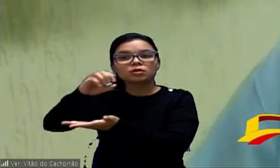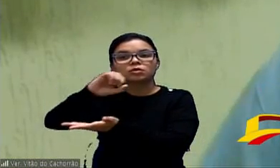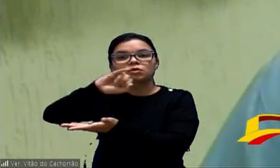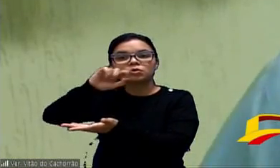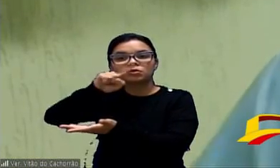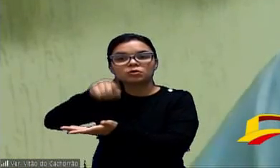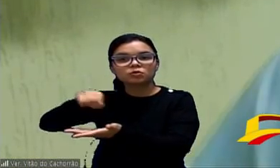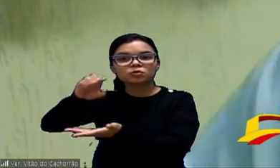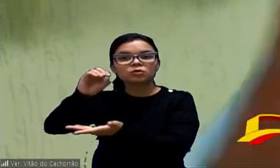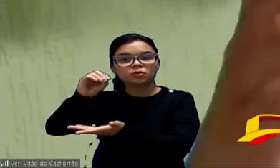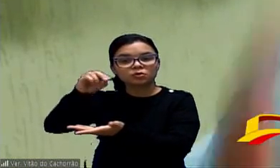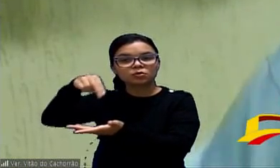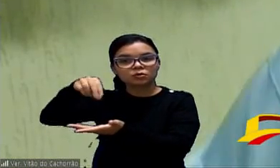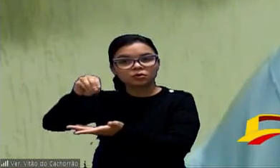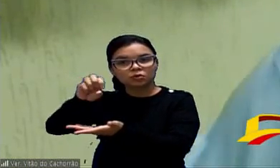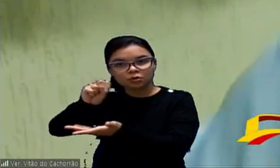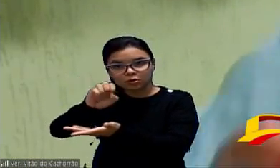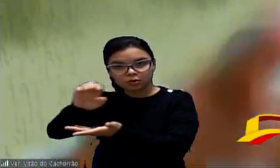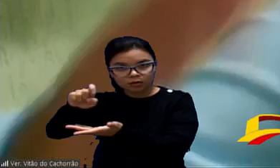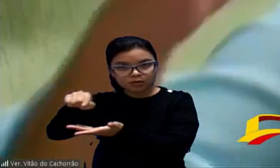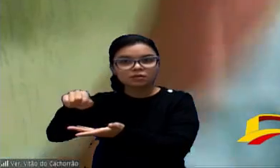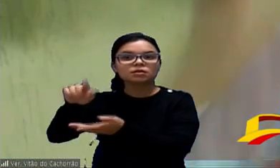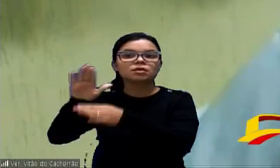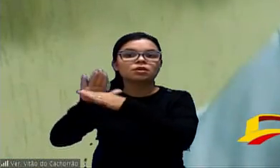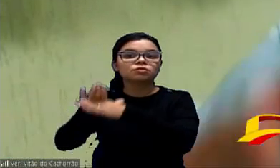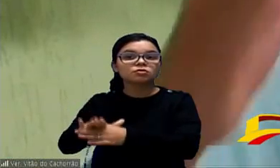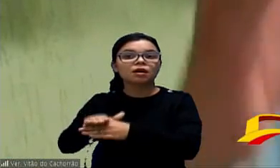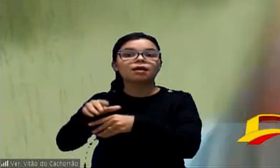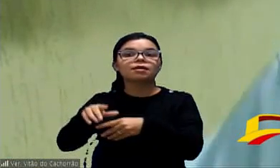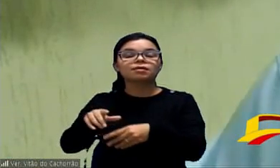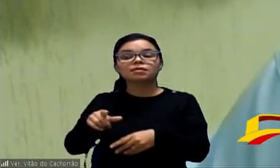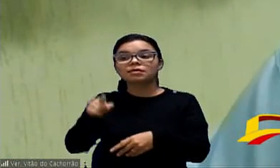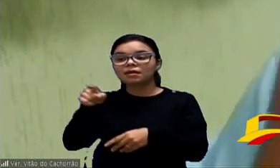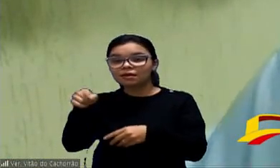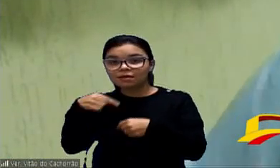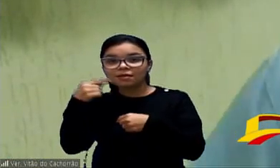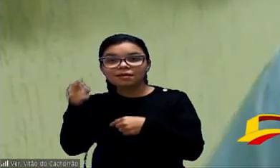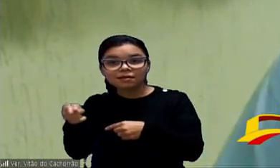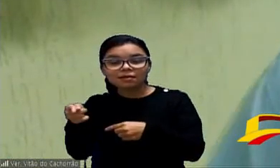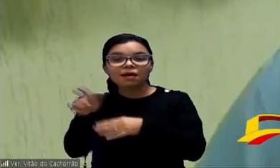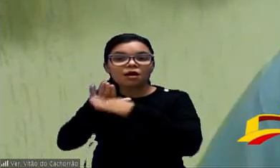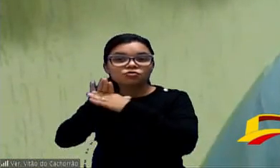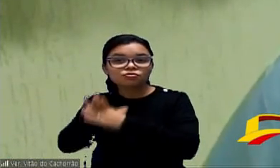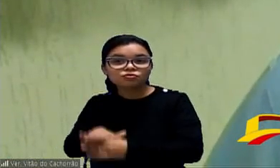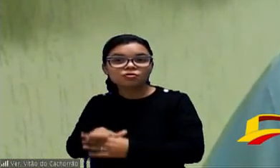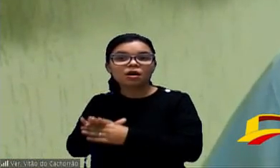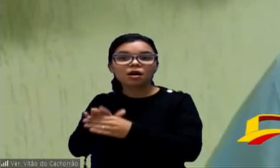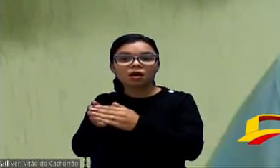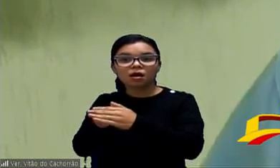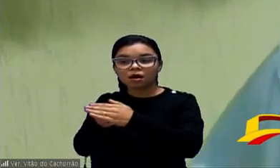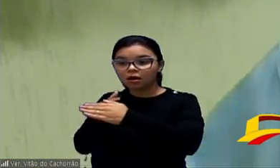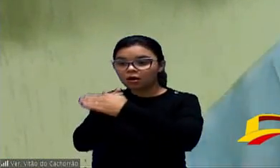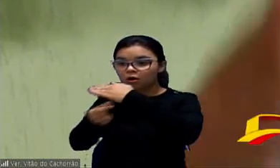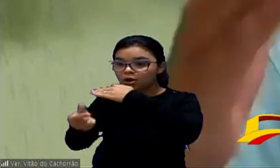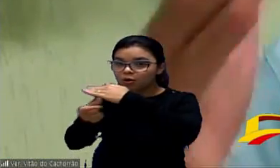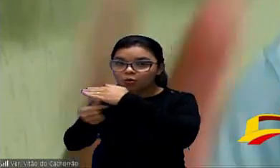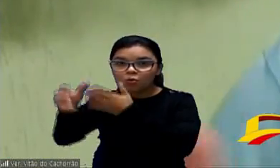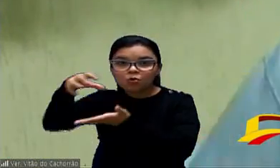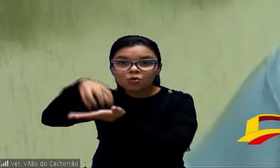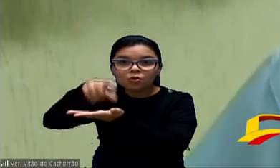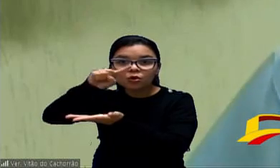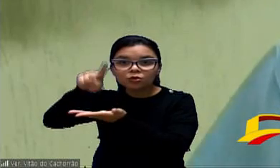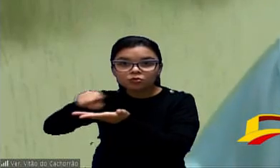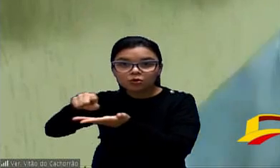foi lá comigo. Os vereadores têm que ir lá, têm que fazer divulgação de doação. Gosto muito do João Donizete, de todos os vereadores. Tem que ajudar